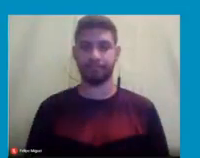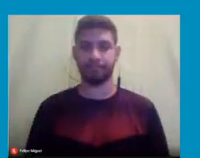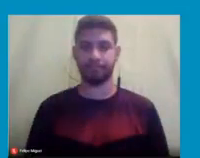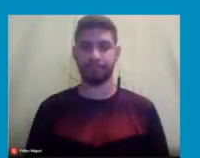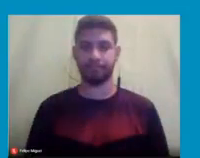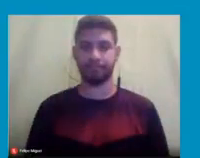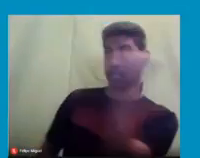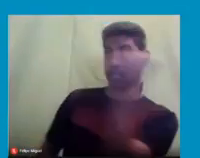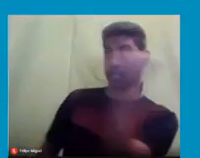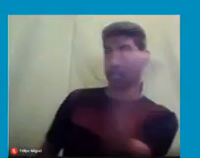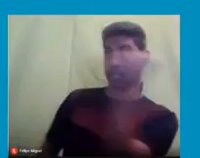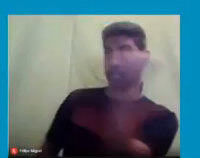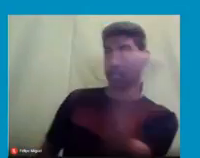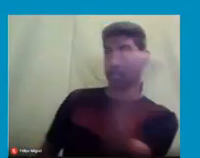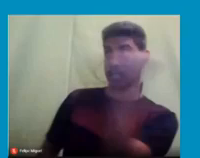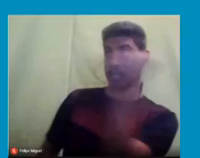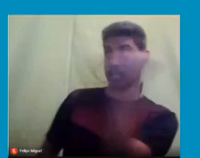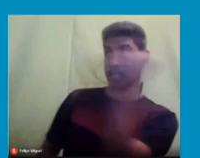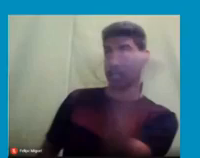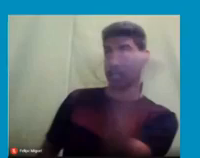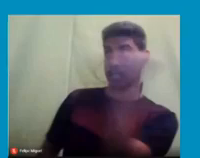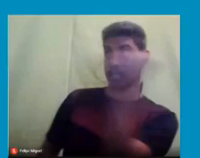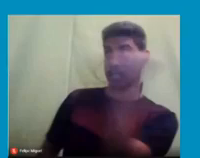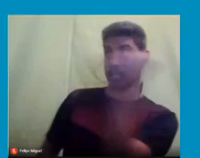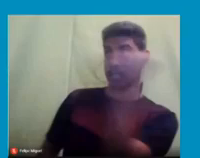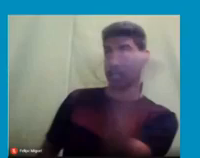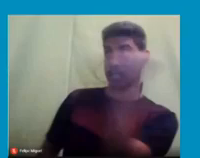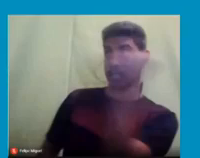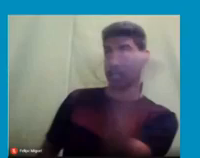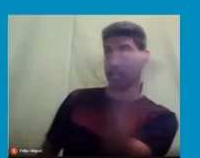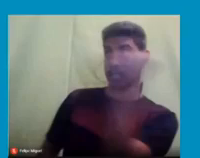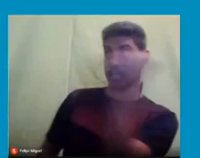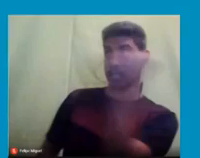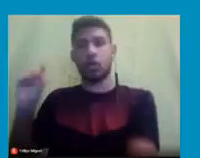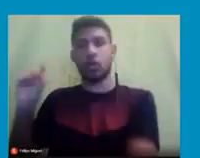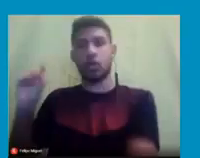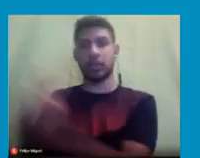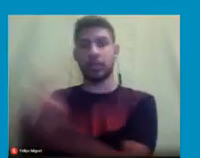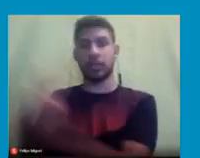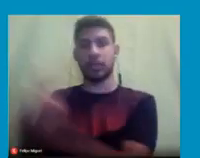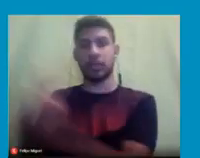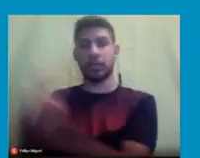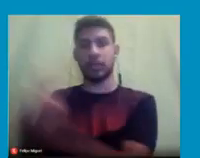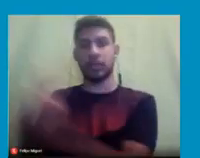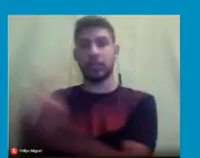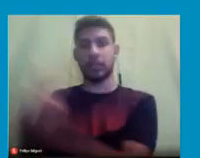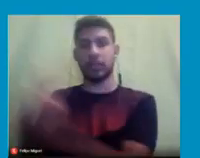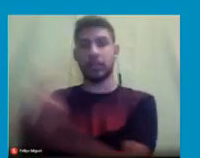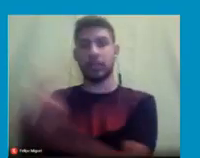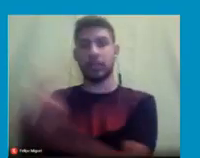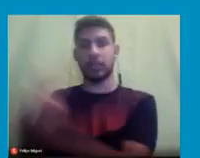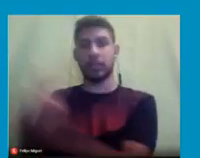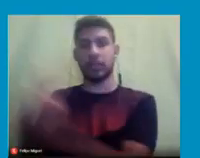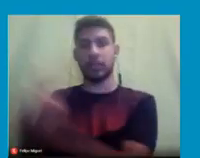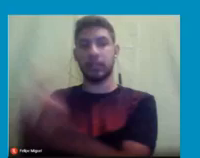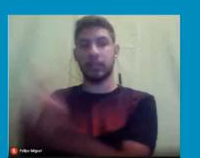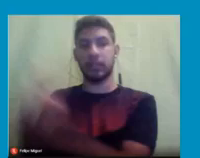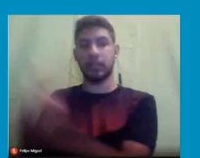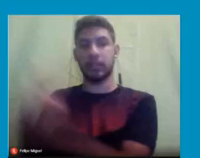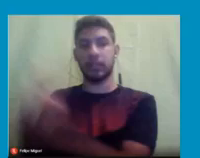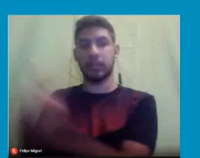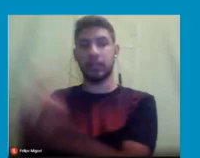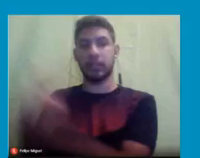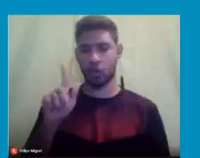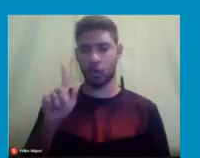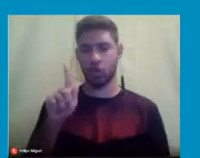matasse o senhor, que teve muitos crimes, no livro do o Flávio Gomes, Quilombos e